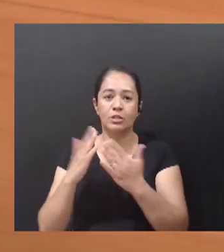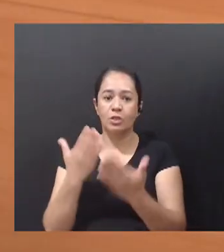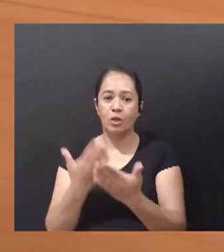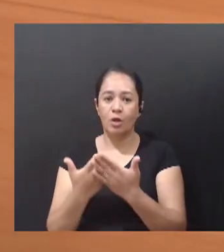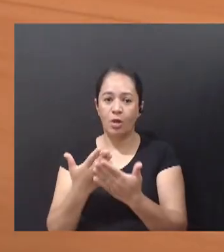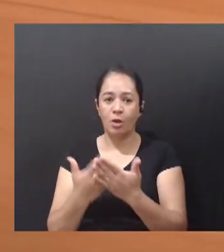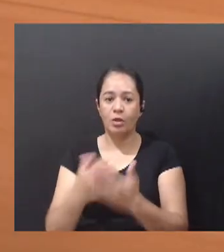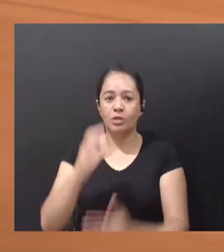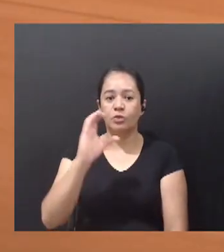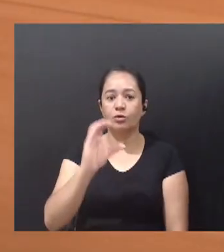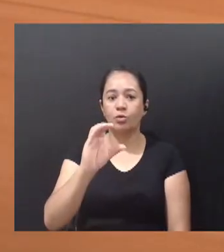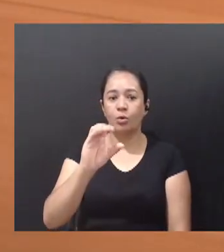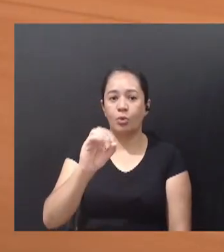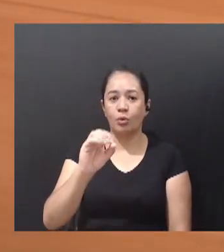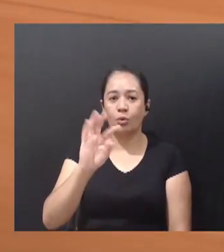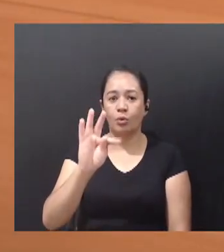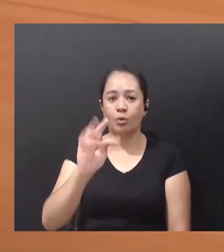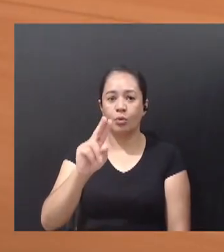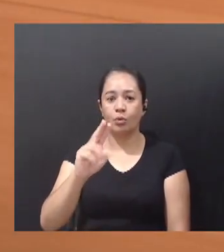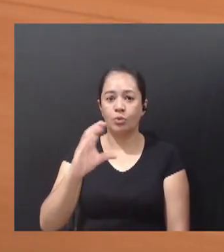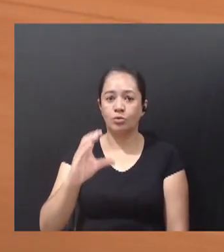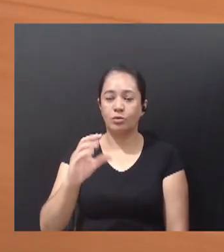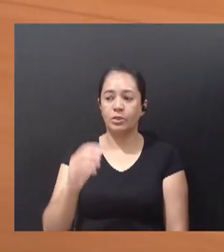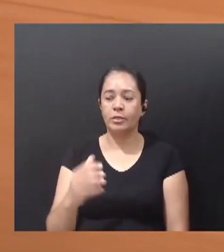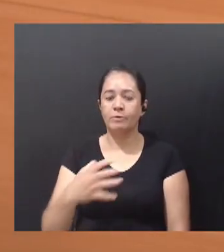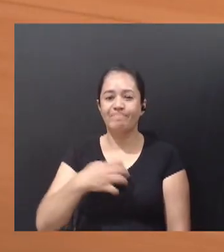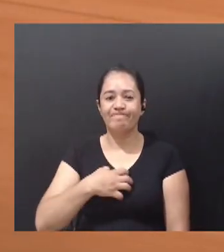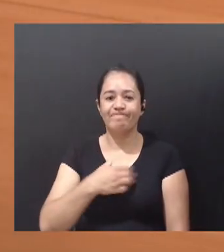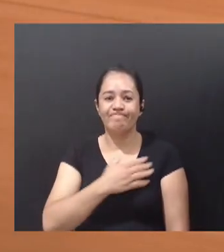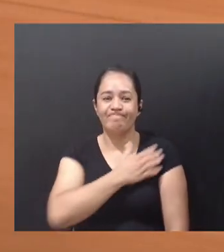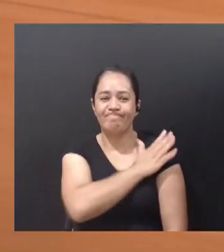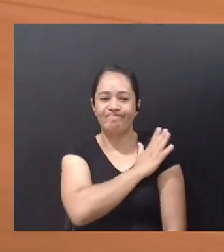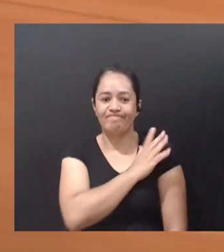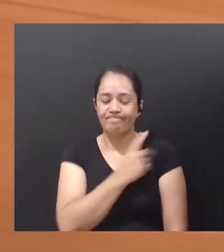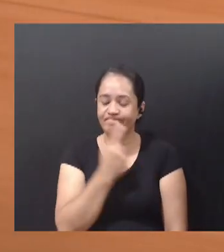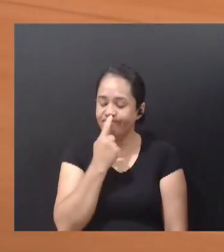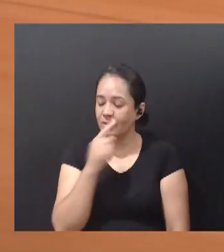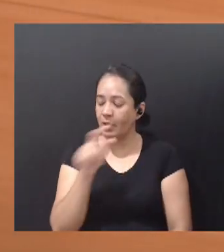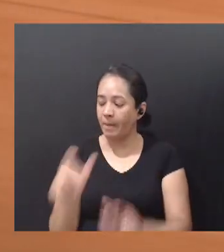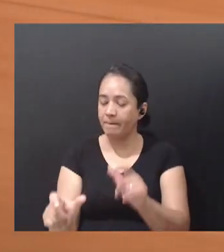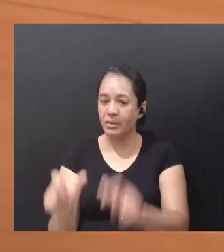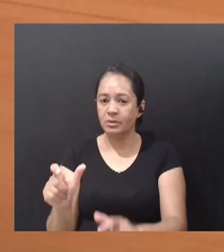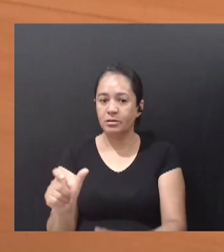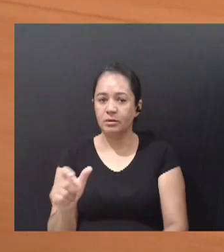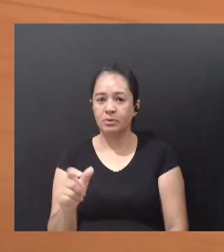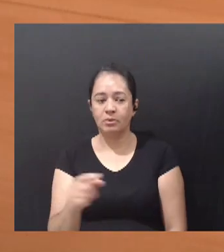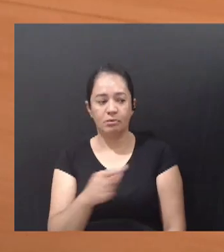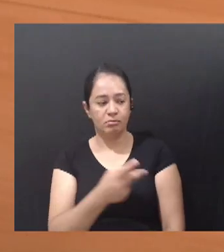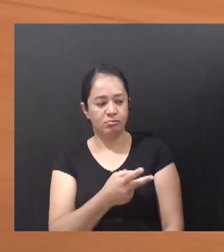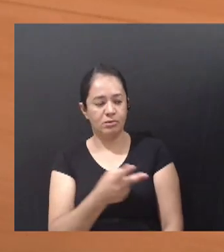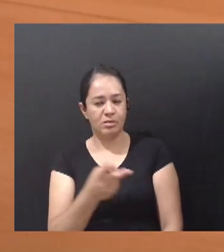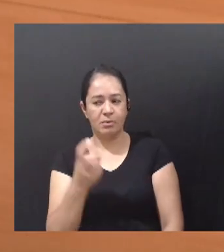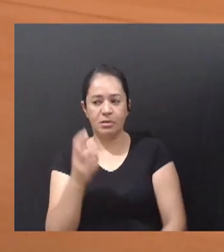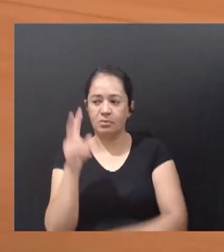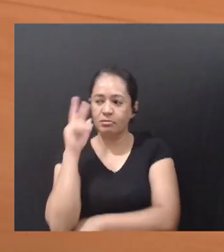tipo, preconceito bem de perto, assim, pessoas que tipo, você percebe no olhar, assim, o desprezo, tá ligado? É uma